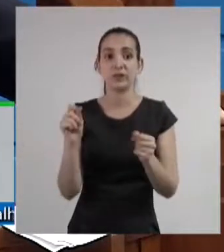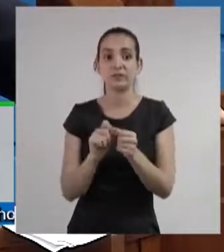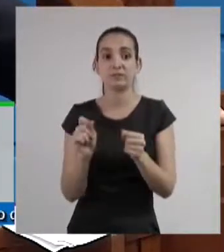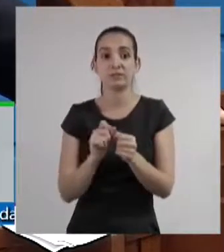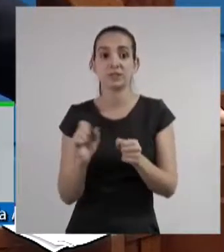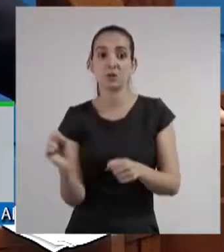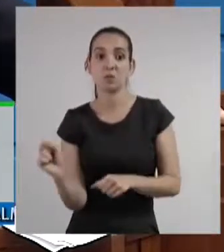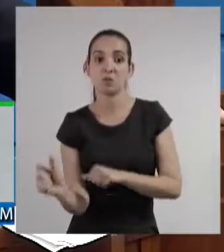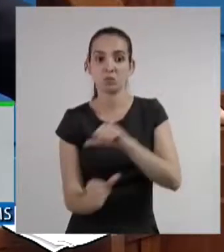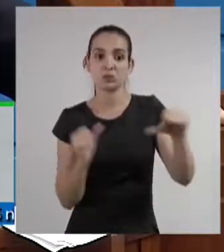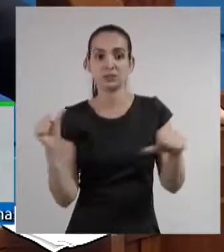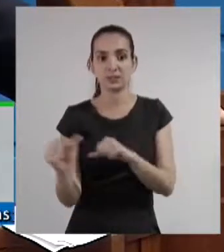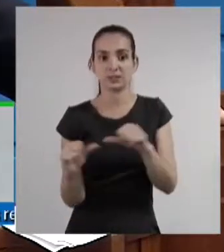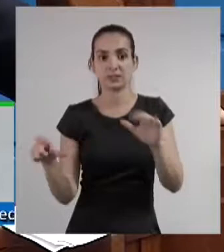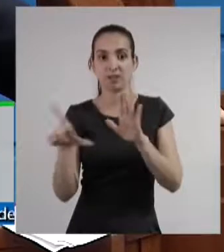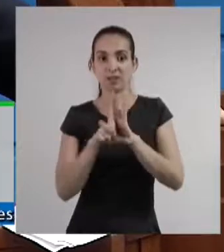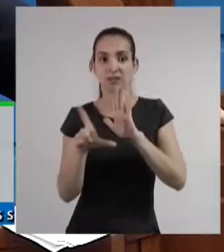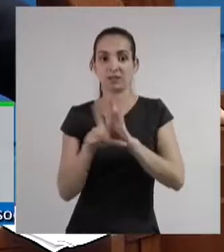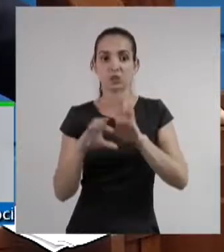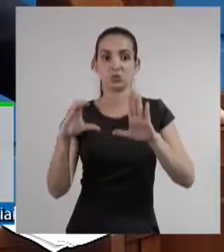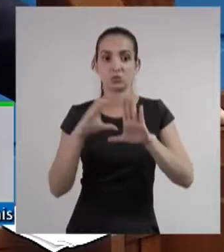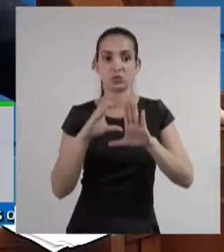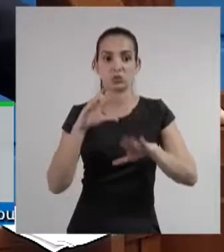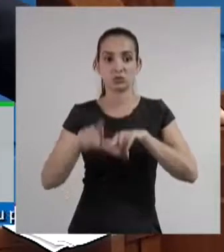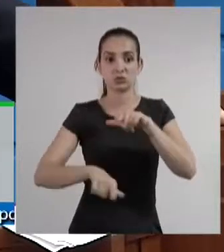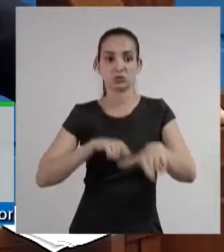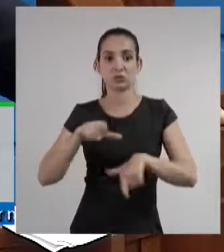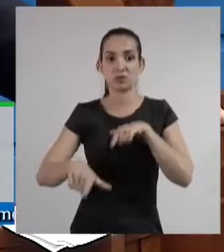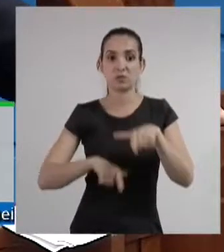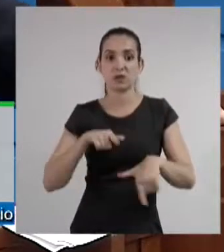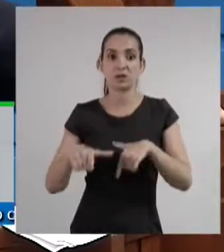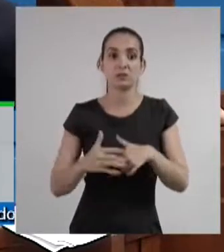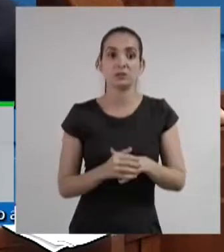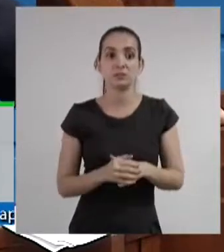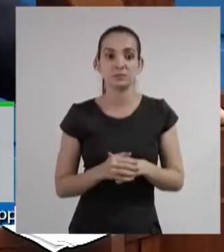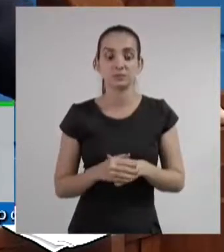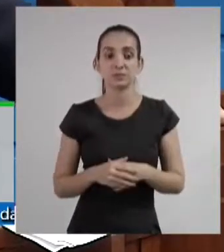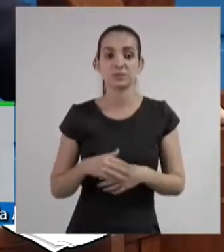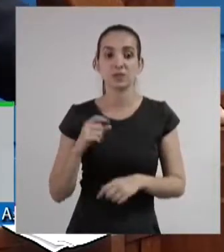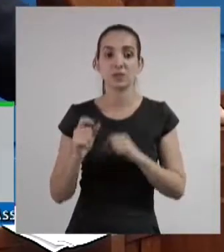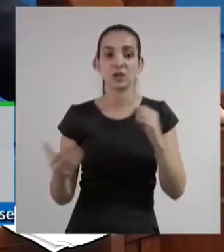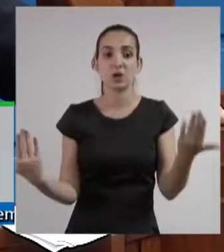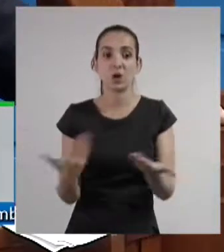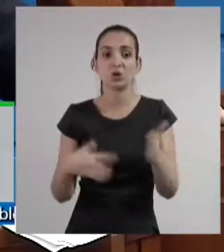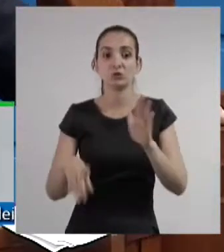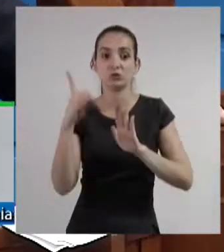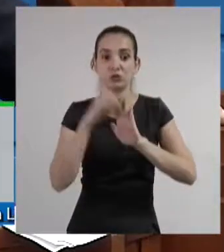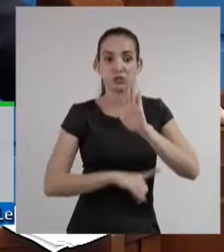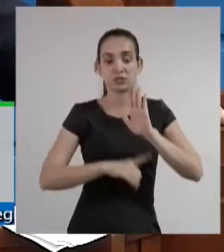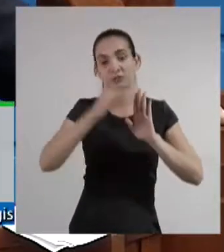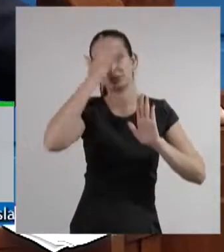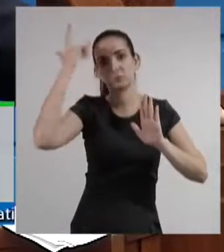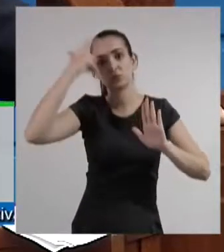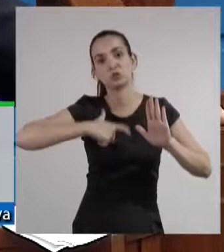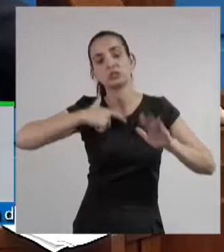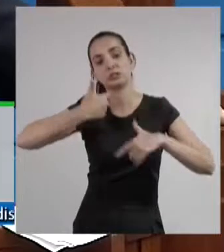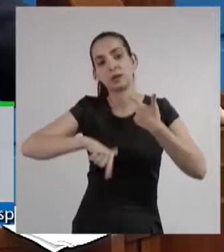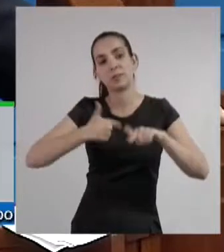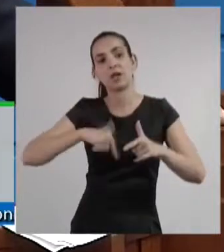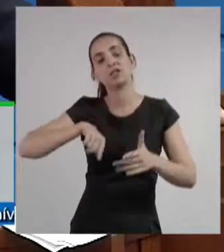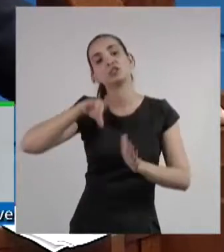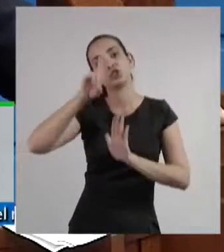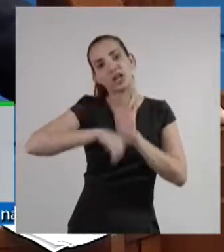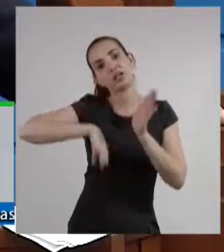reforma trabalhista que cassou e precarizou direitos dos trabalhadores,